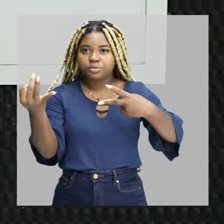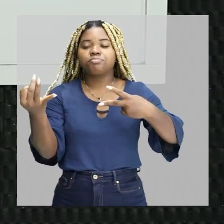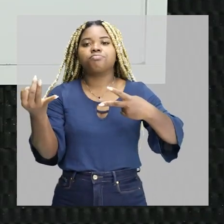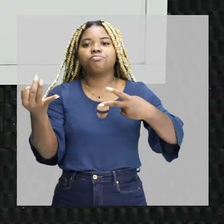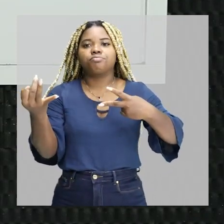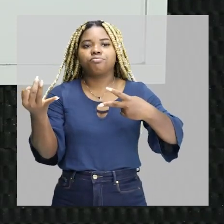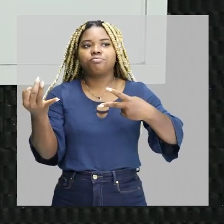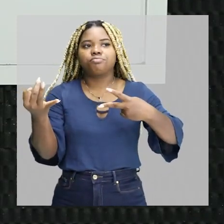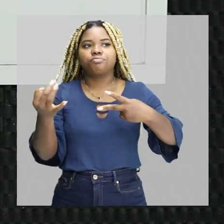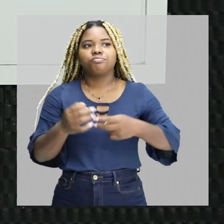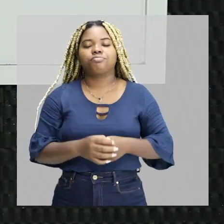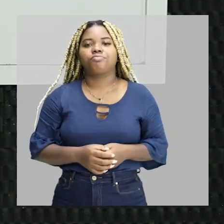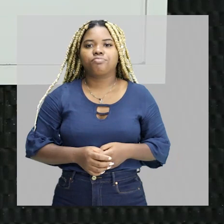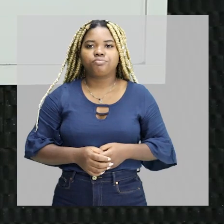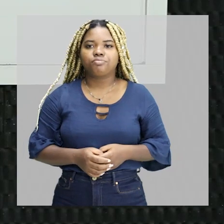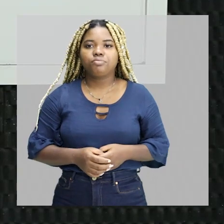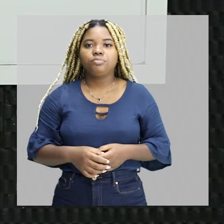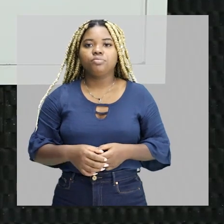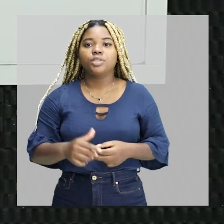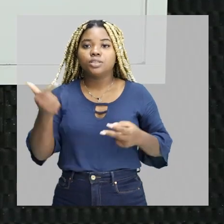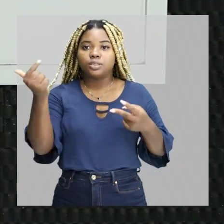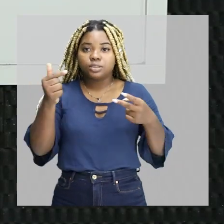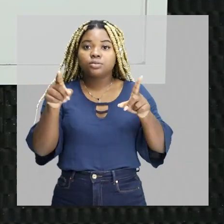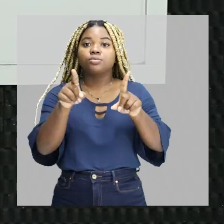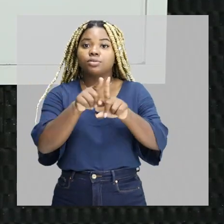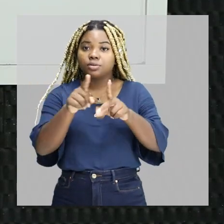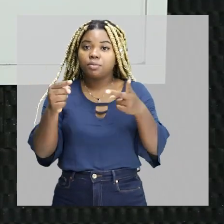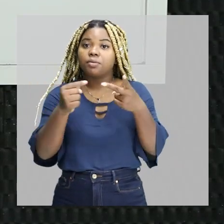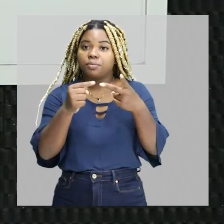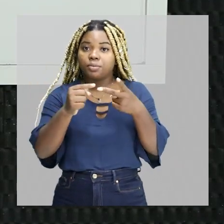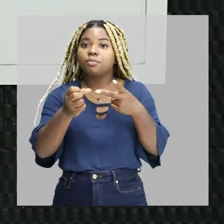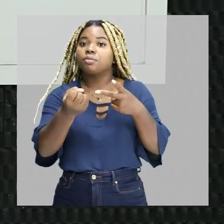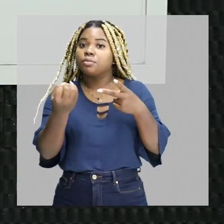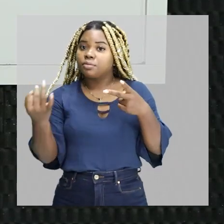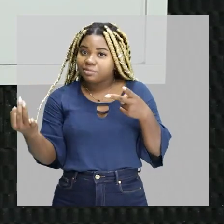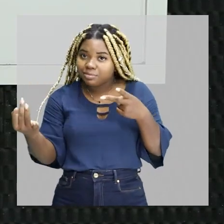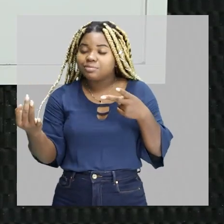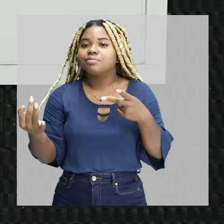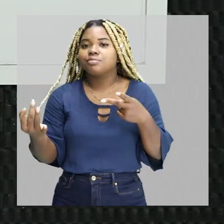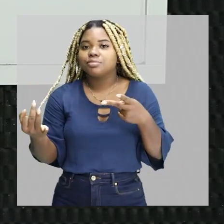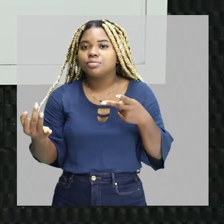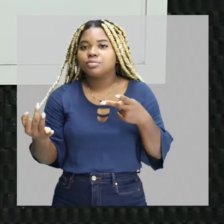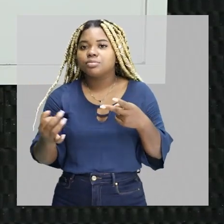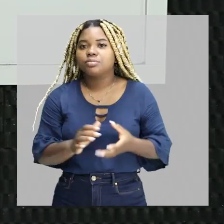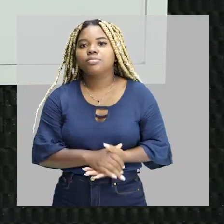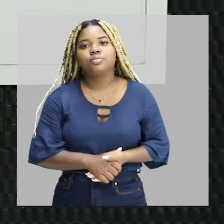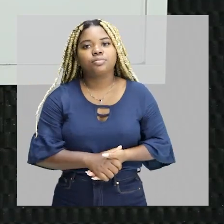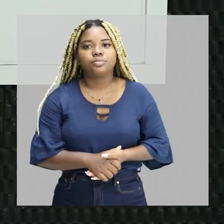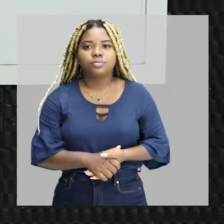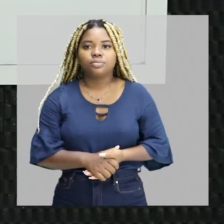distribuídas. Pronto. E aqui embaixo uma outra quantidade de moléculas distribuídas.